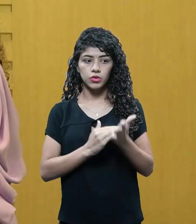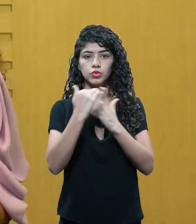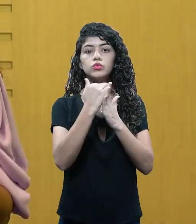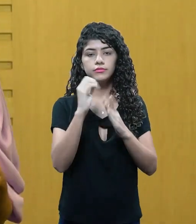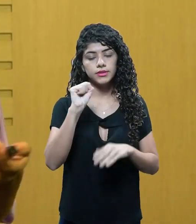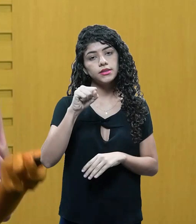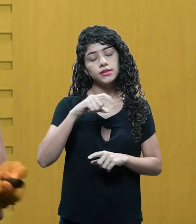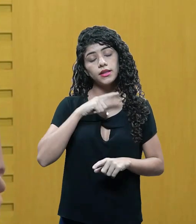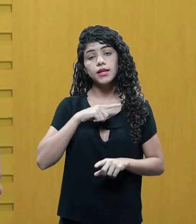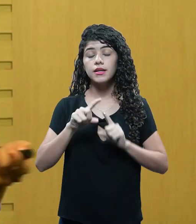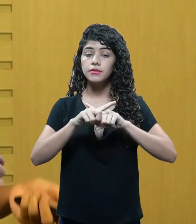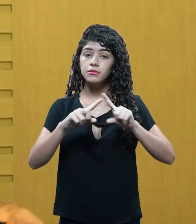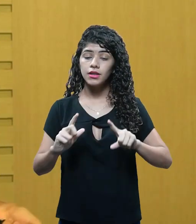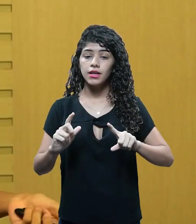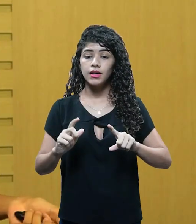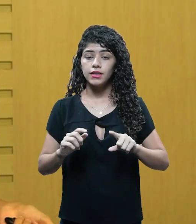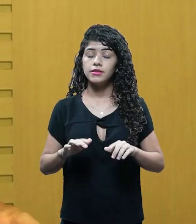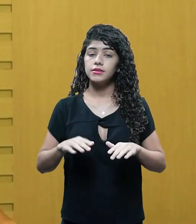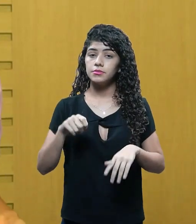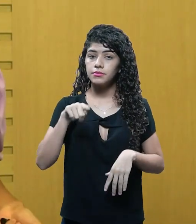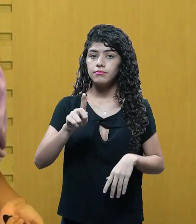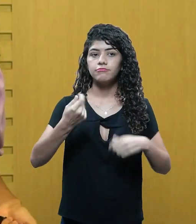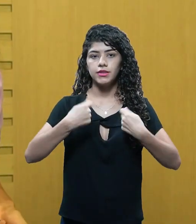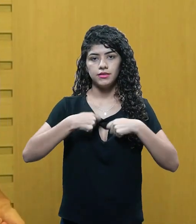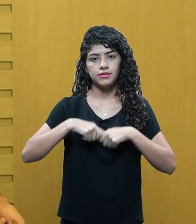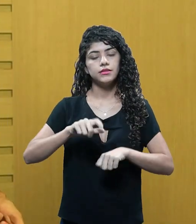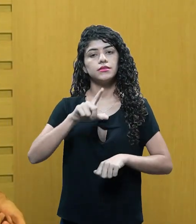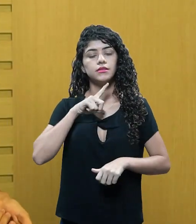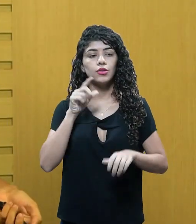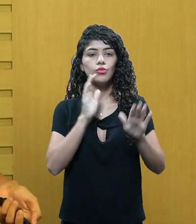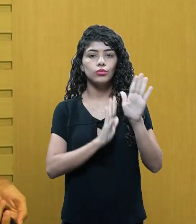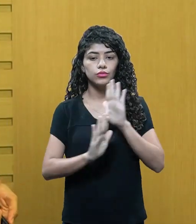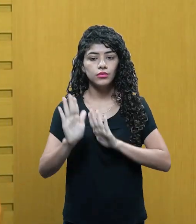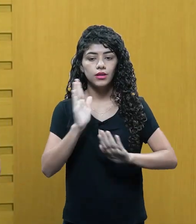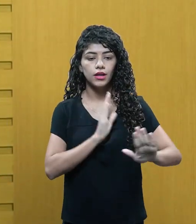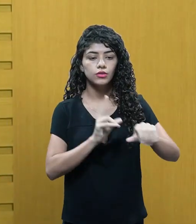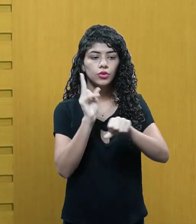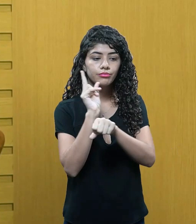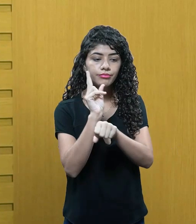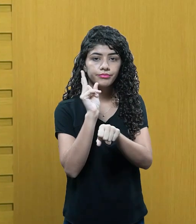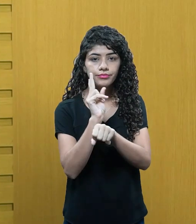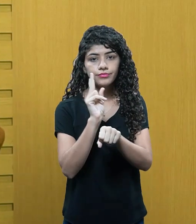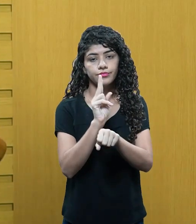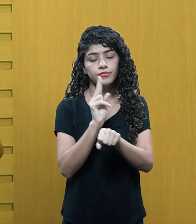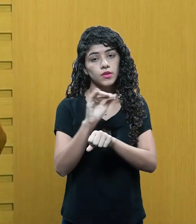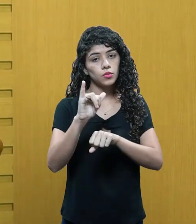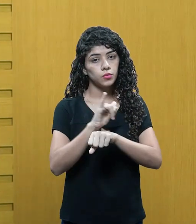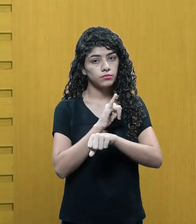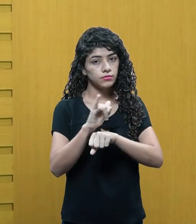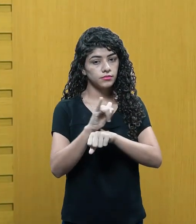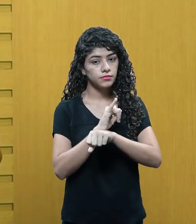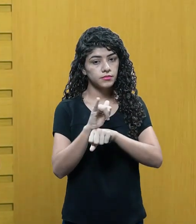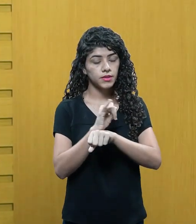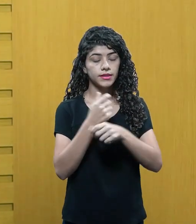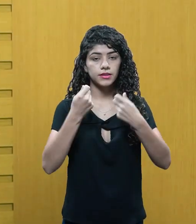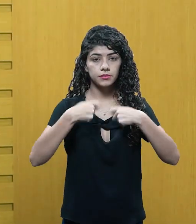São. Por mais que sua história seja super interessante. Então, tem que ter um cuidado com esse rigor, com essa